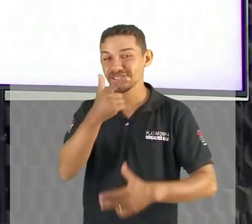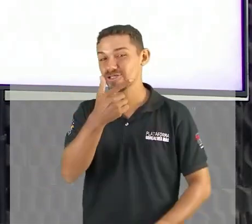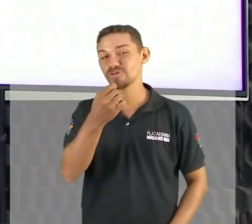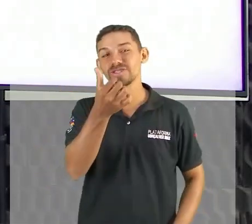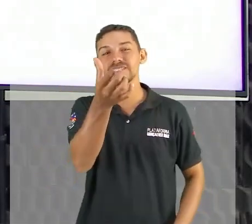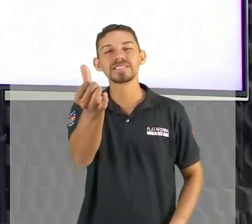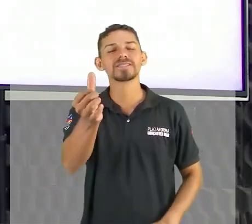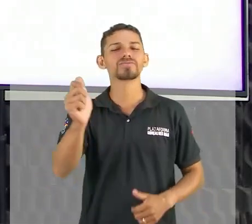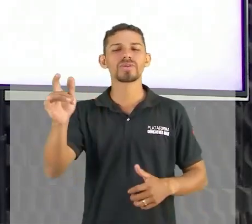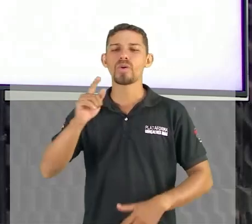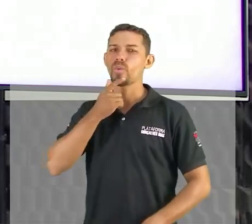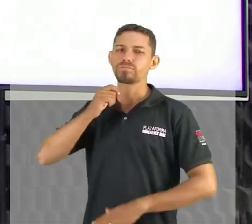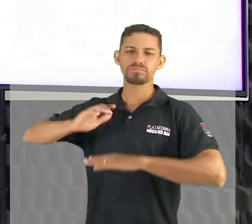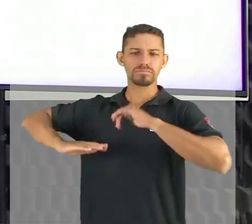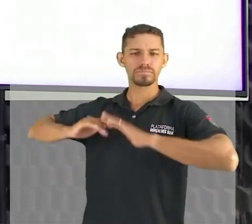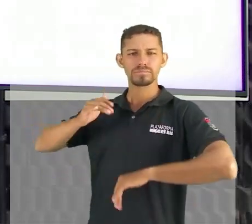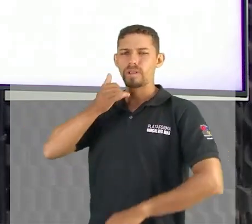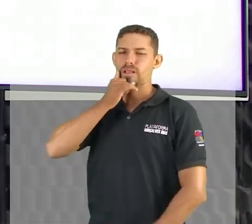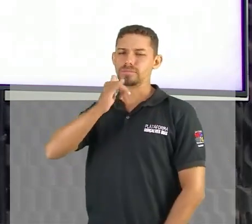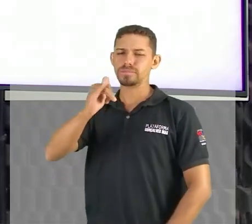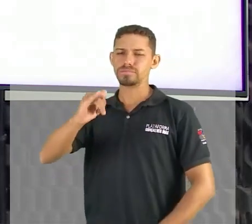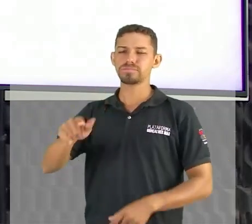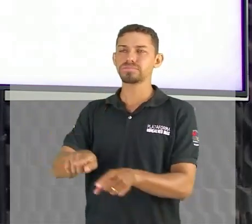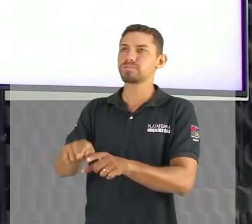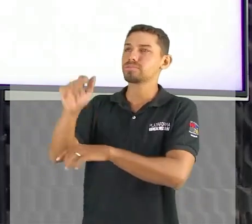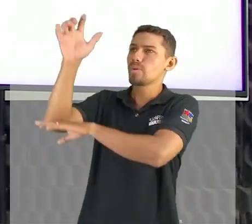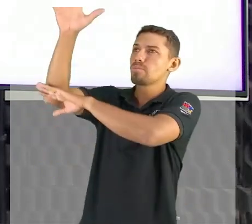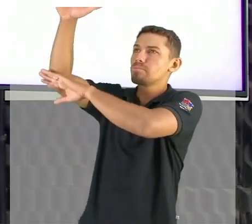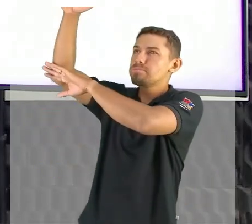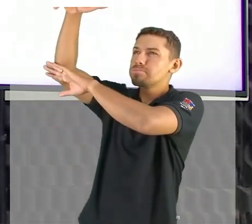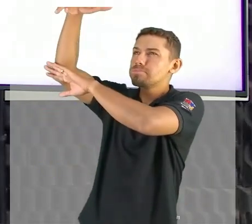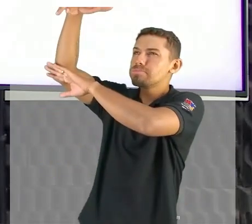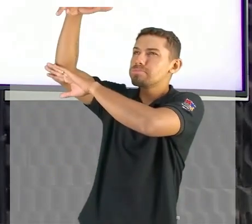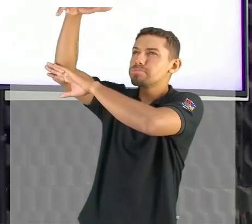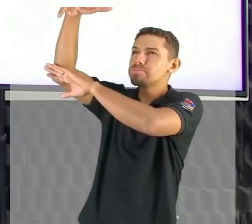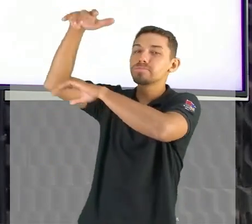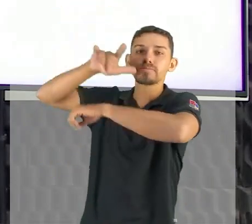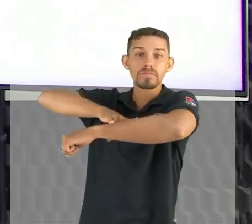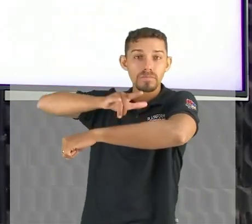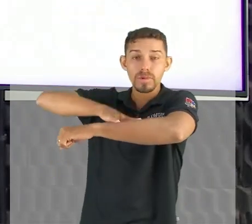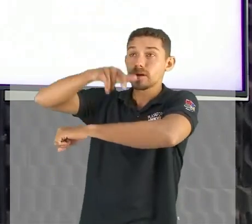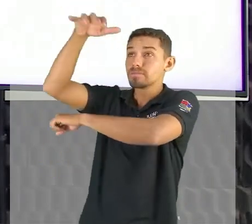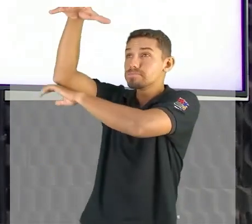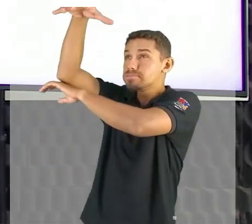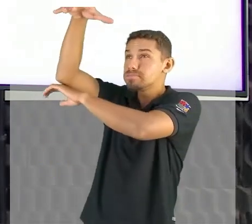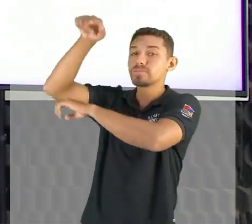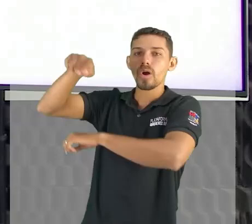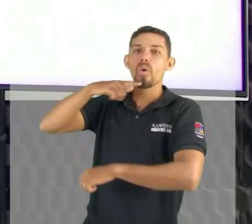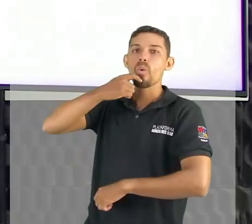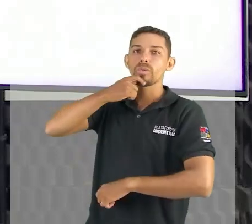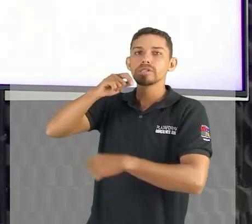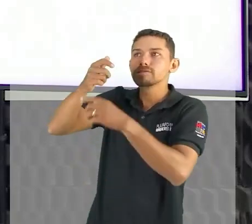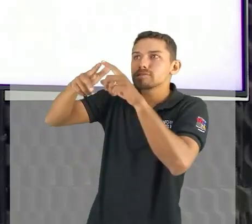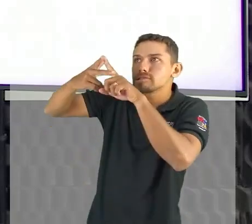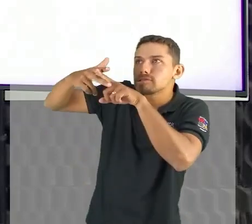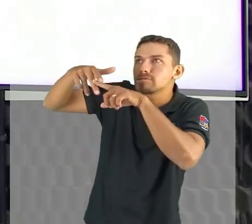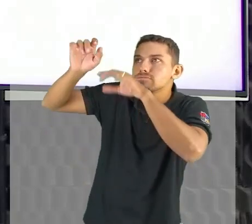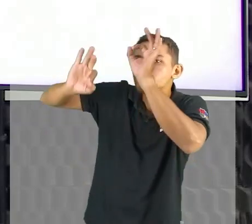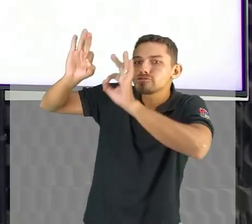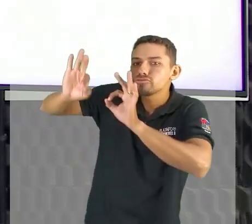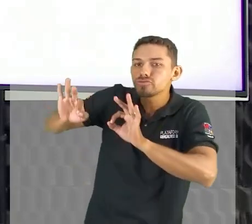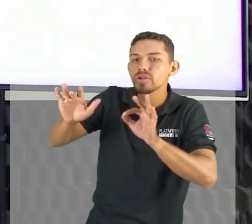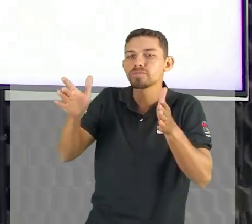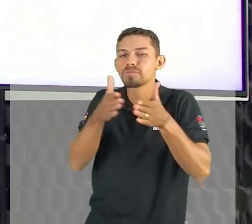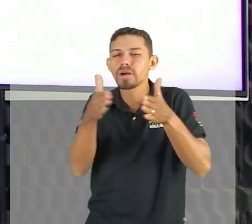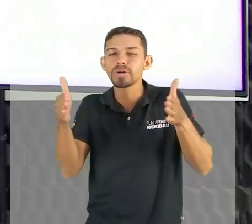diz assim um eletricista deve instar Lar um chuveiro elétrico que tem as especificações 220 vol